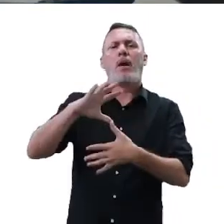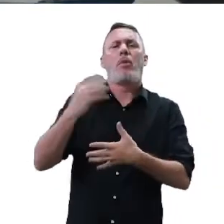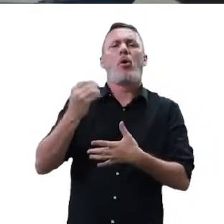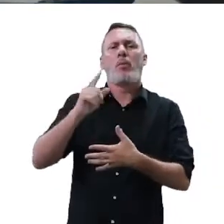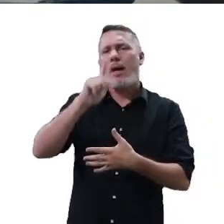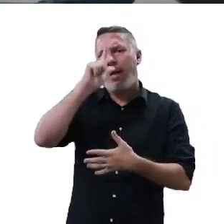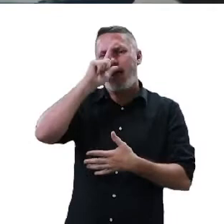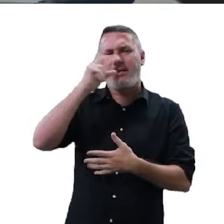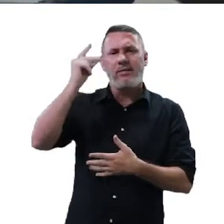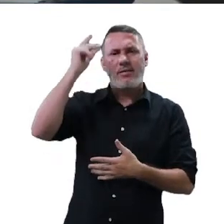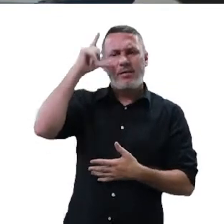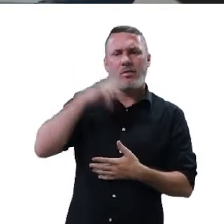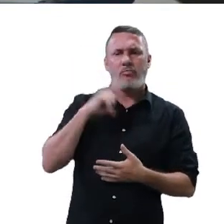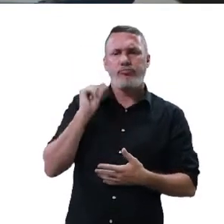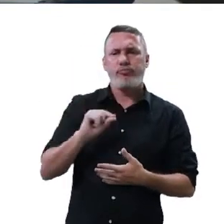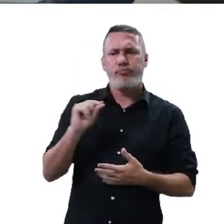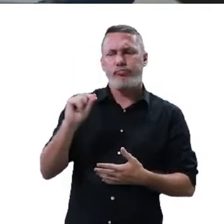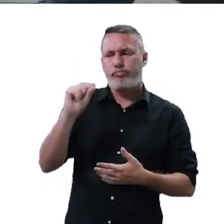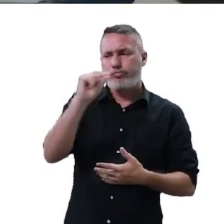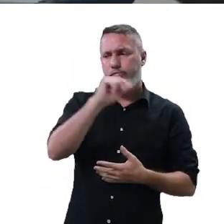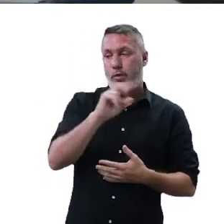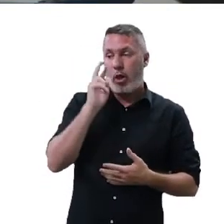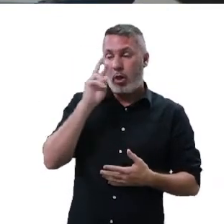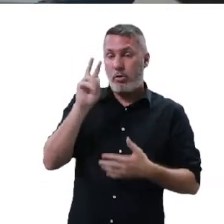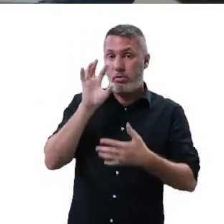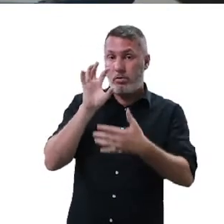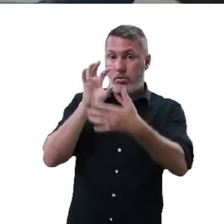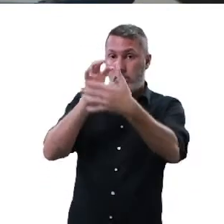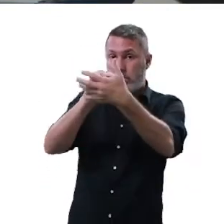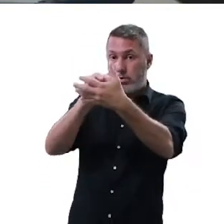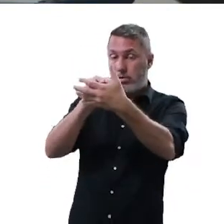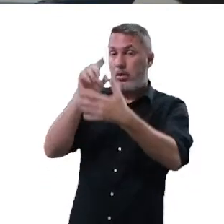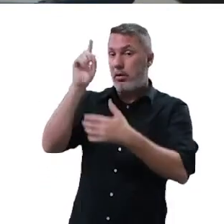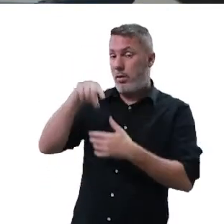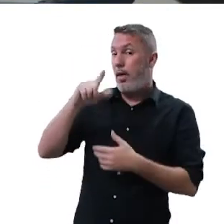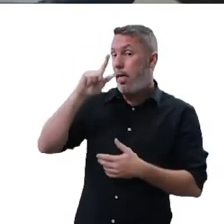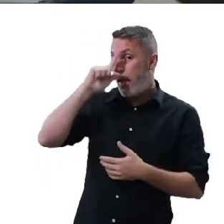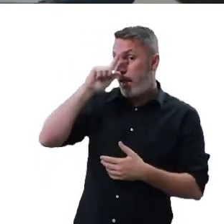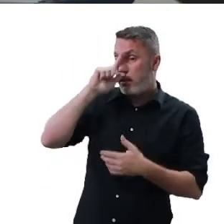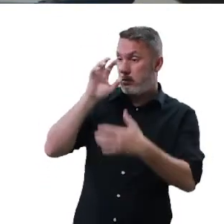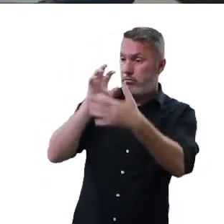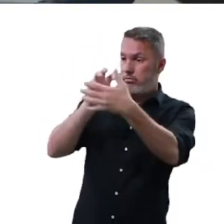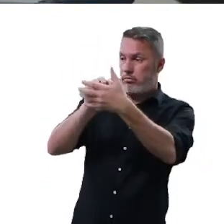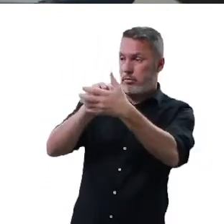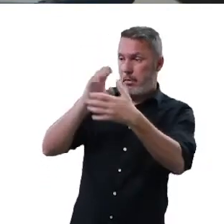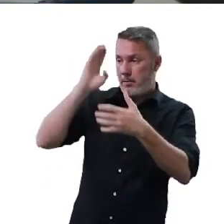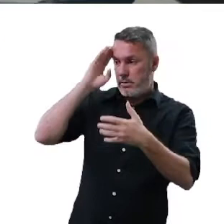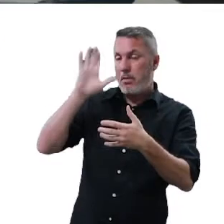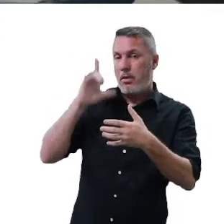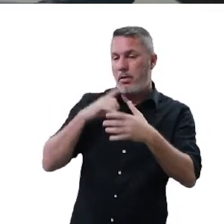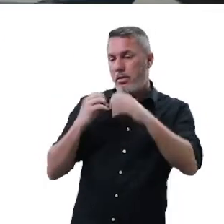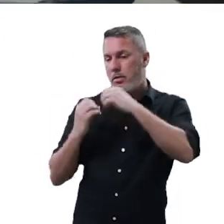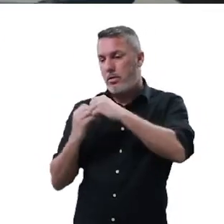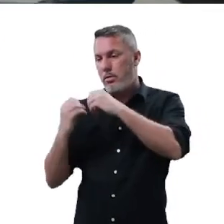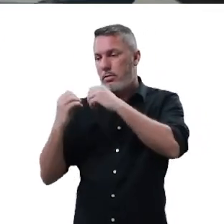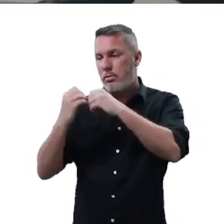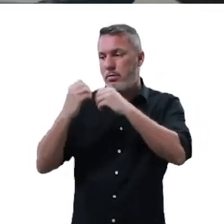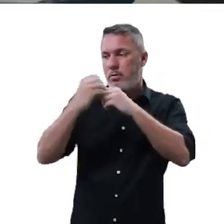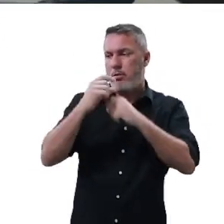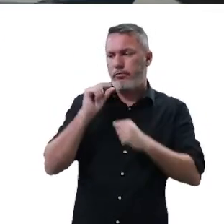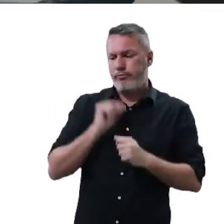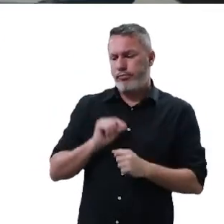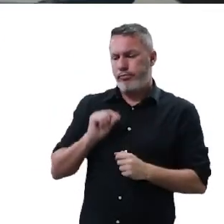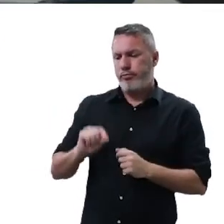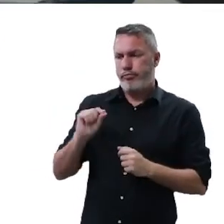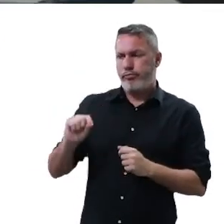mostrar essa Grécia Antiga, como que ela estava organizada. Então a Grécia está bem aqui no centro, ó. Vocês podem ver, está aqui no centro, mas